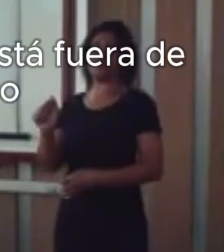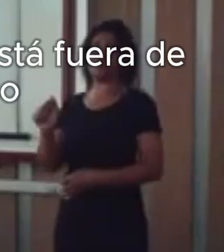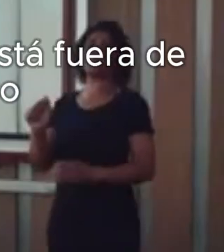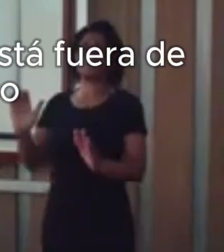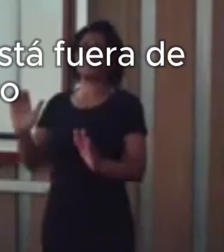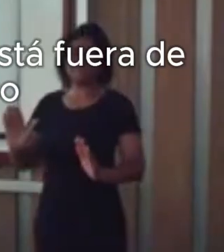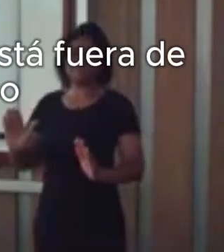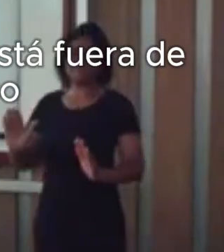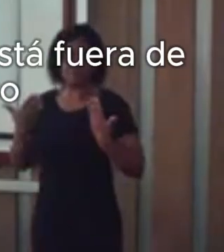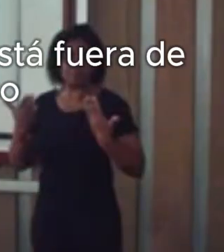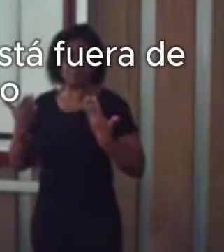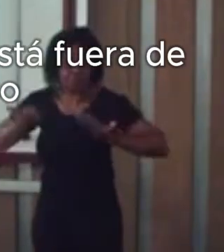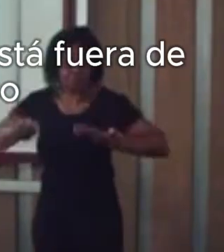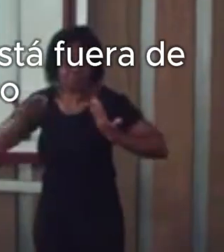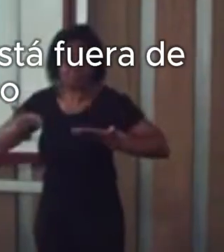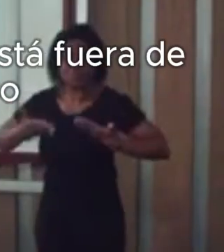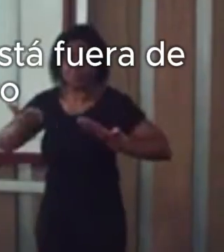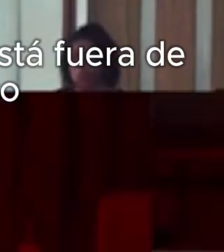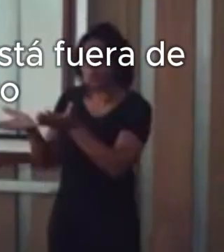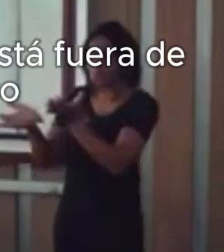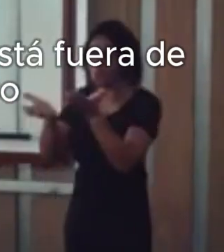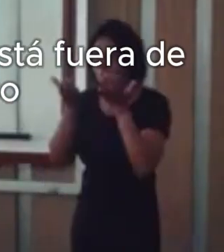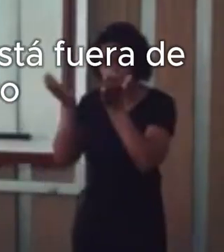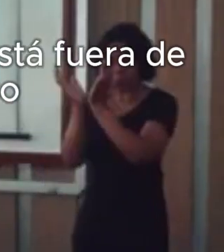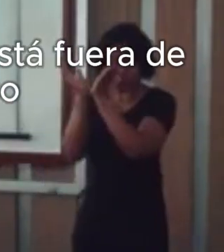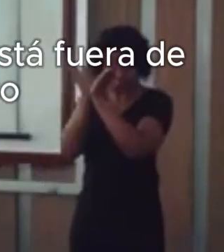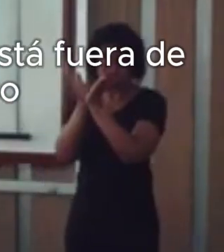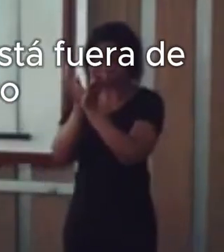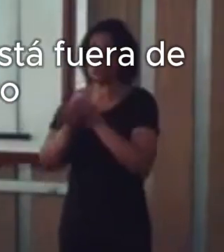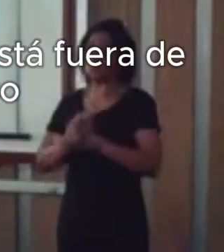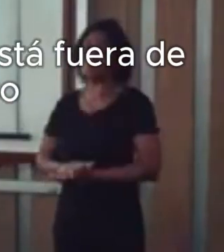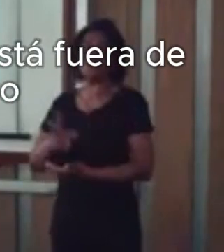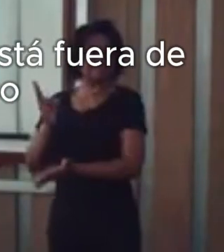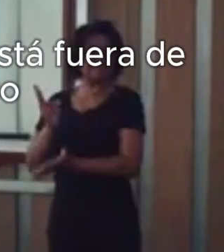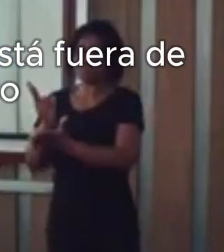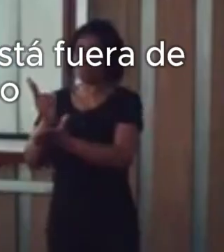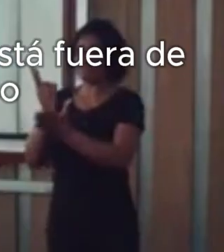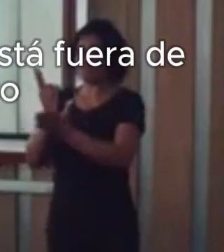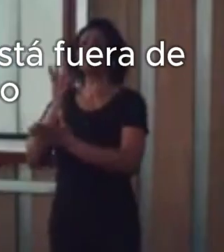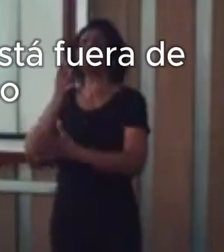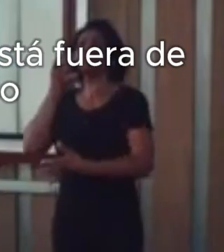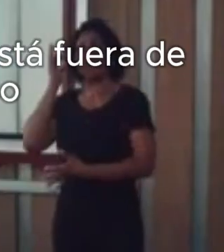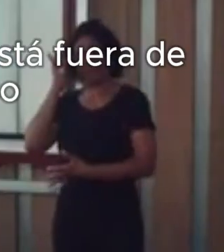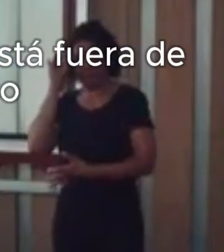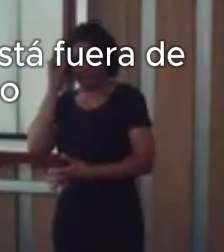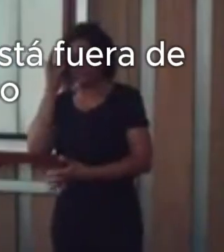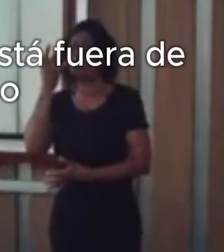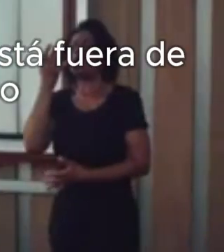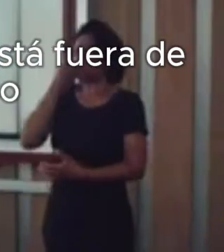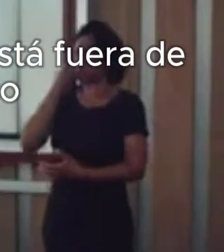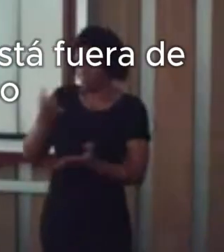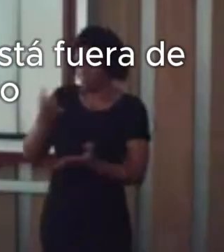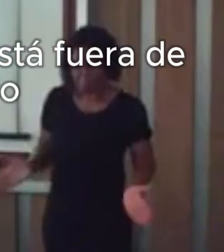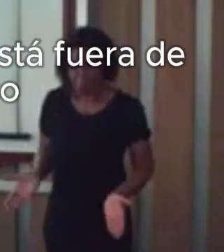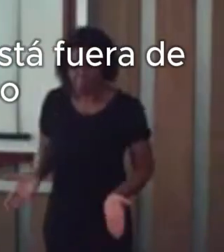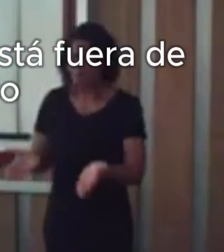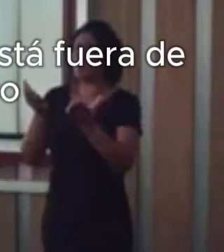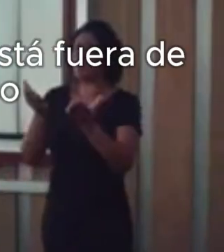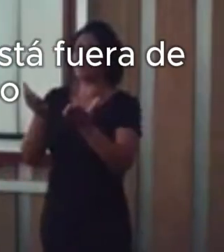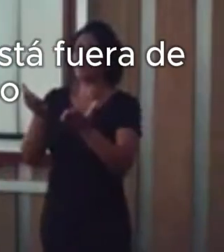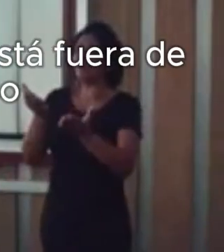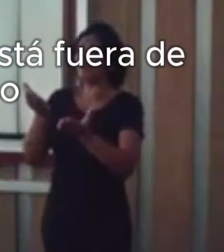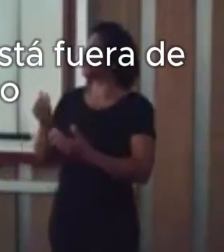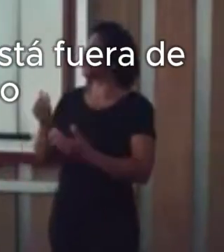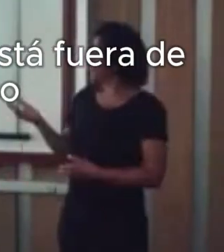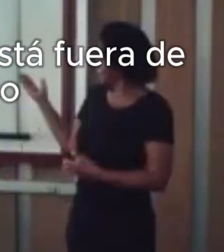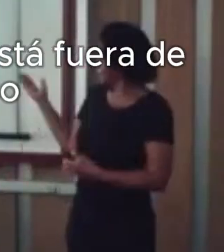inspirador, que é um inspirador lá no nosso instituto, no ICB, que sempre acha que dá, vamos embora que dá para fazer. Como fazer, eu tive